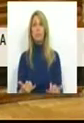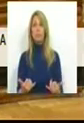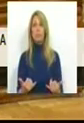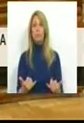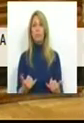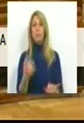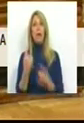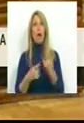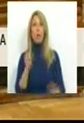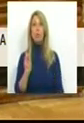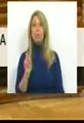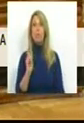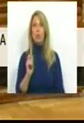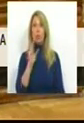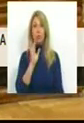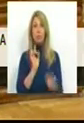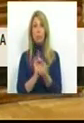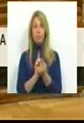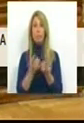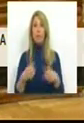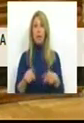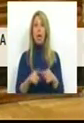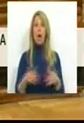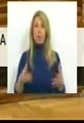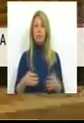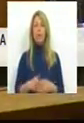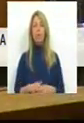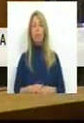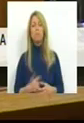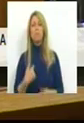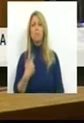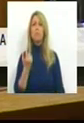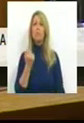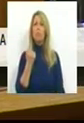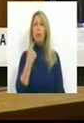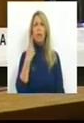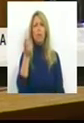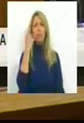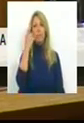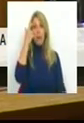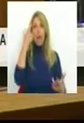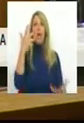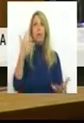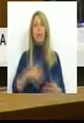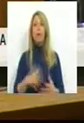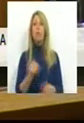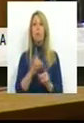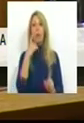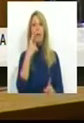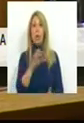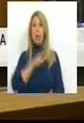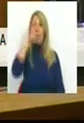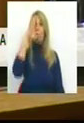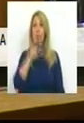já alguns minutos desta audição, confesso que acabei por ficar um pouco admirada por constatar que o Sr. Ministro